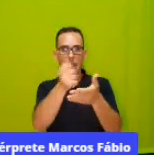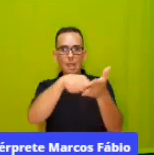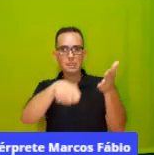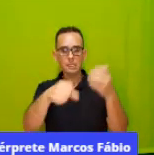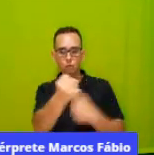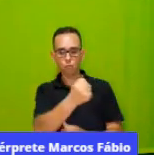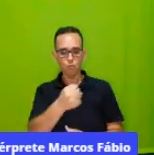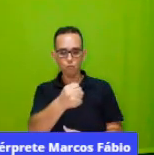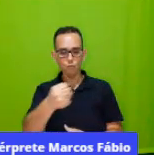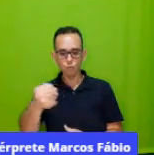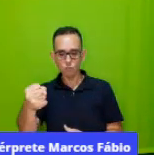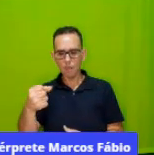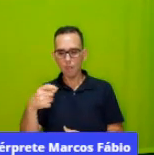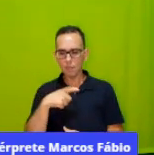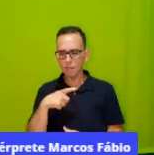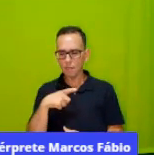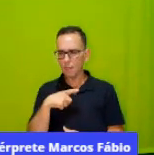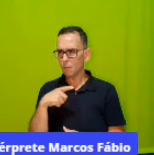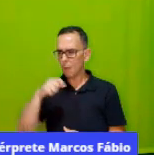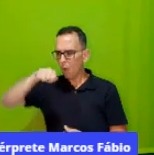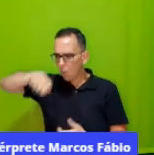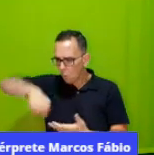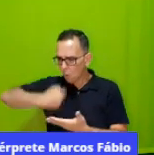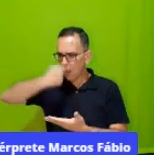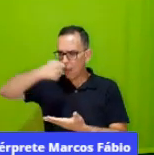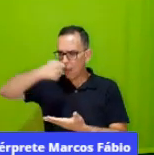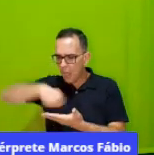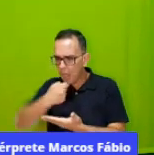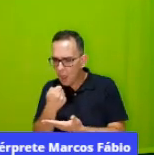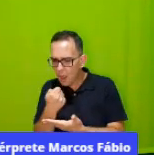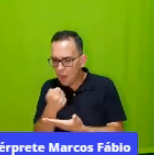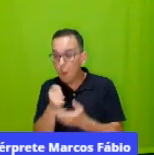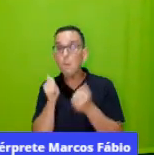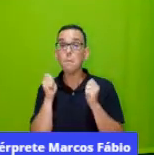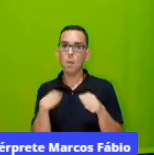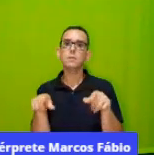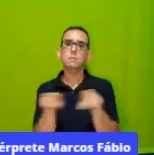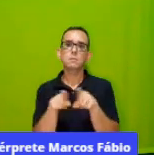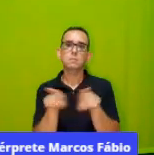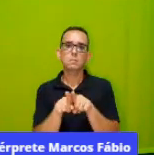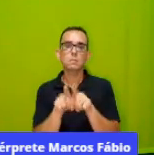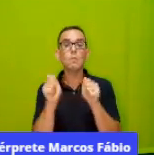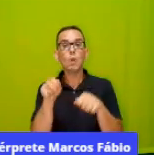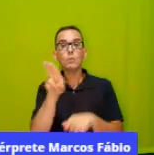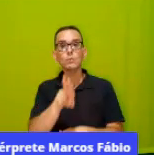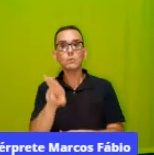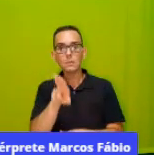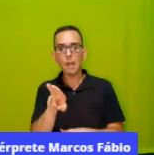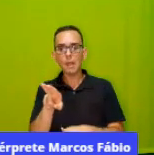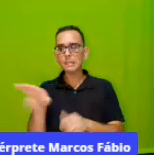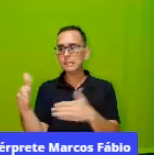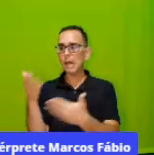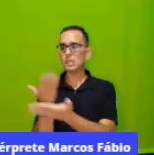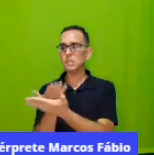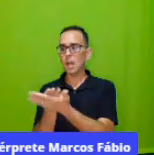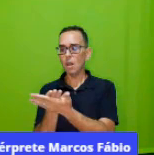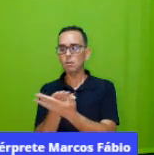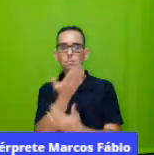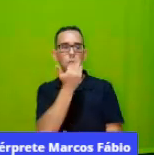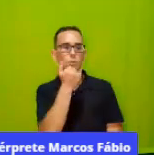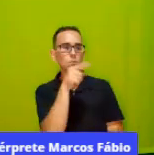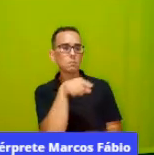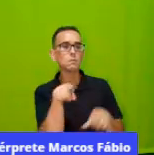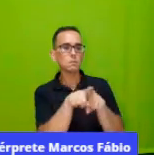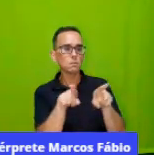consegue fazer a escrita. Eu tenho uma colher, ele também não consegue, e ele tem essa apreensão, eu também posso fazer